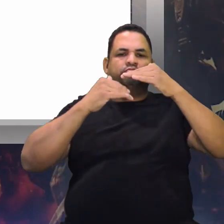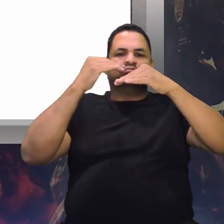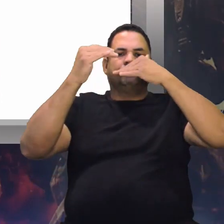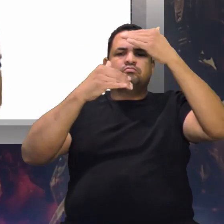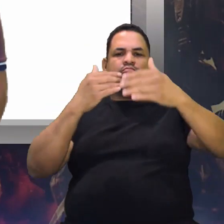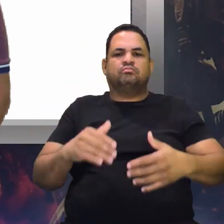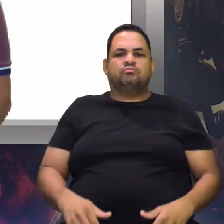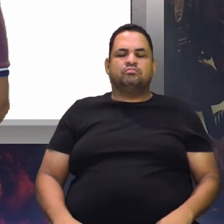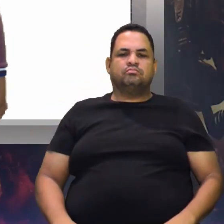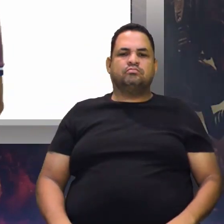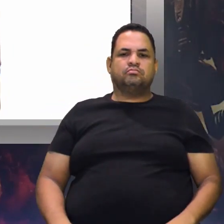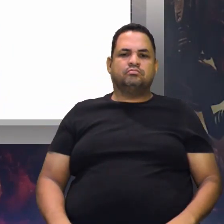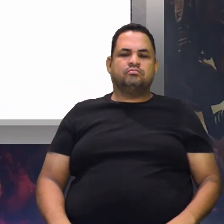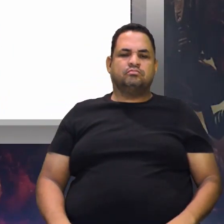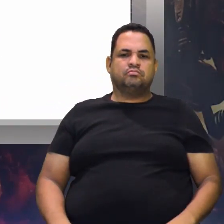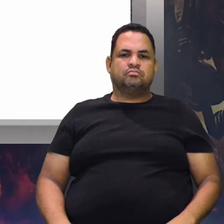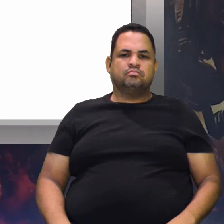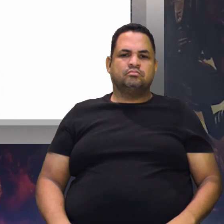desenvolvimento.